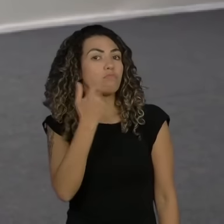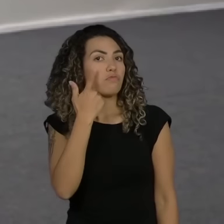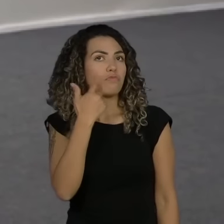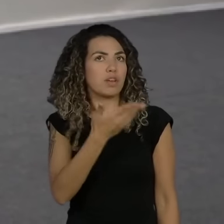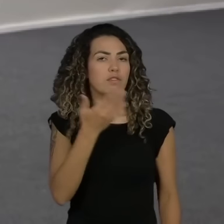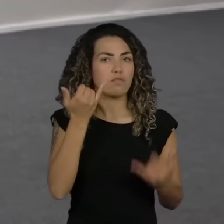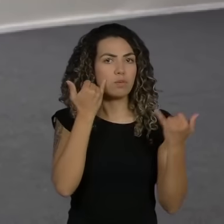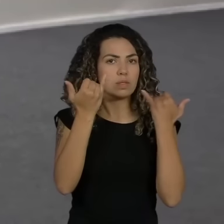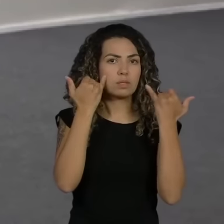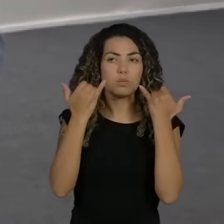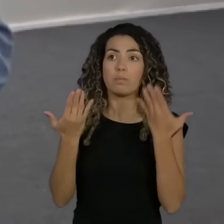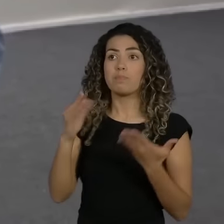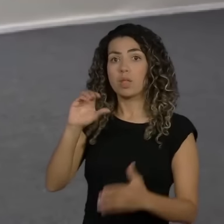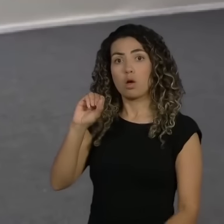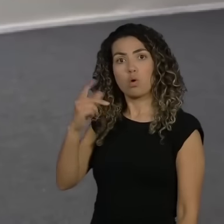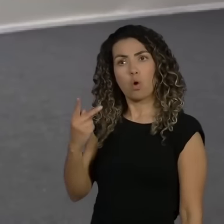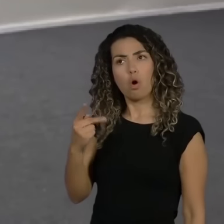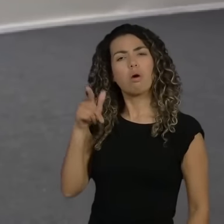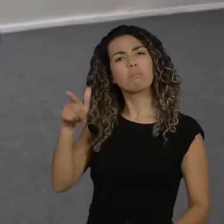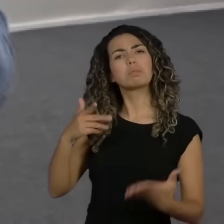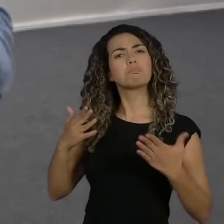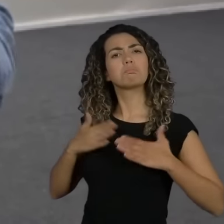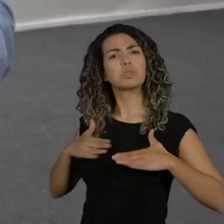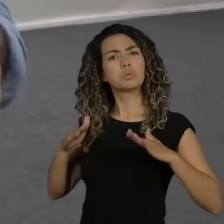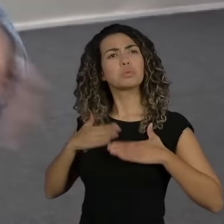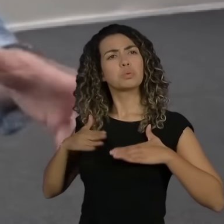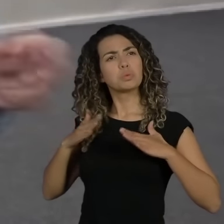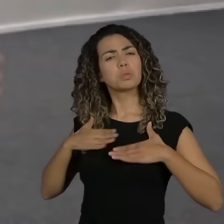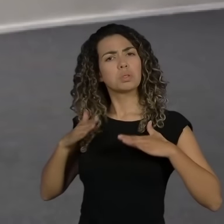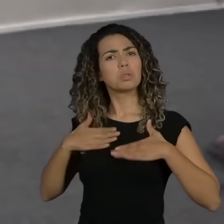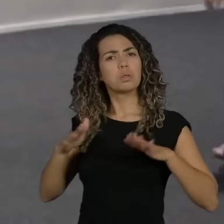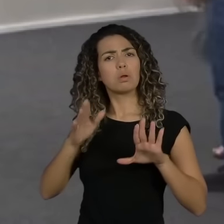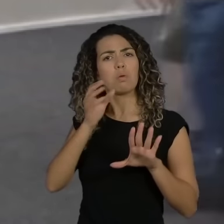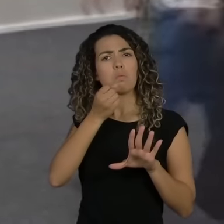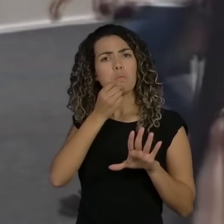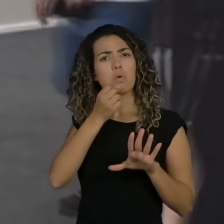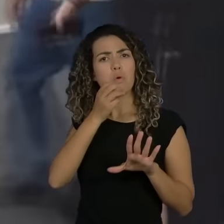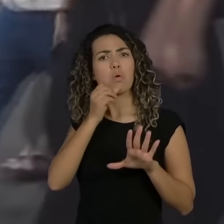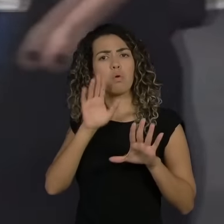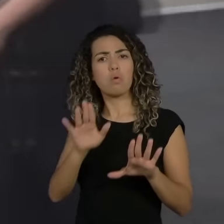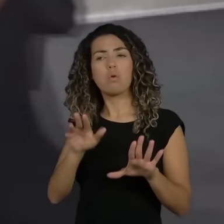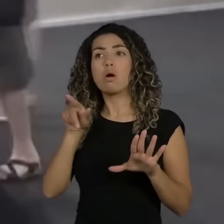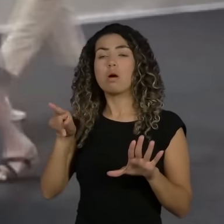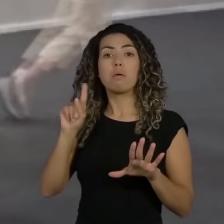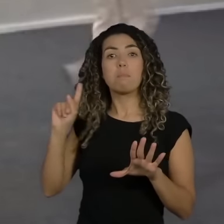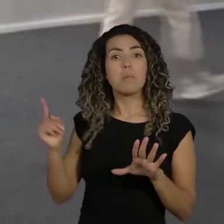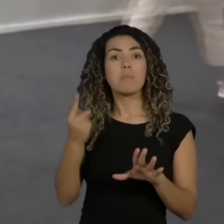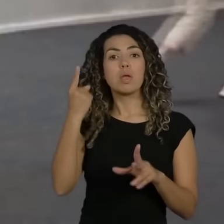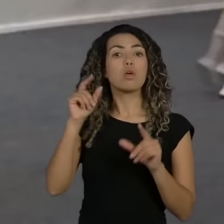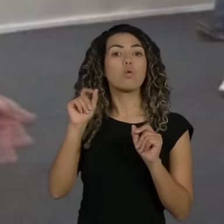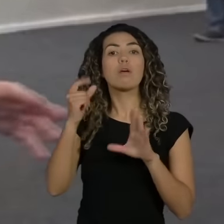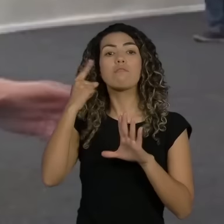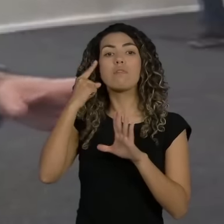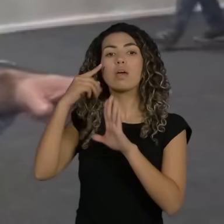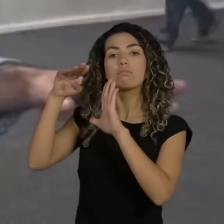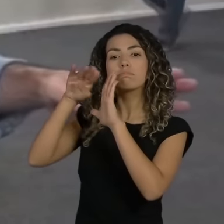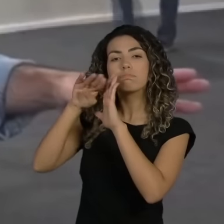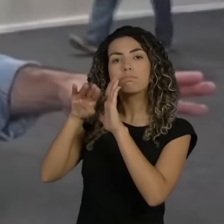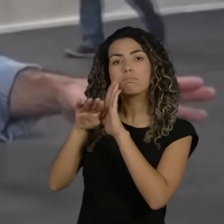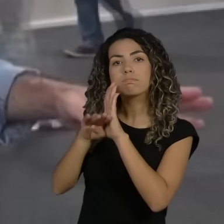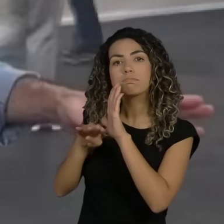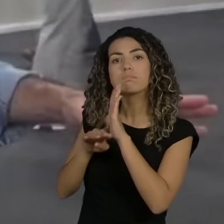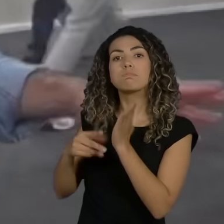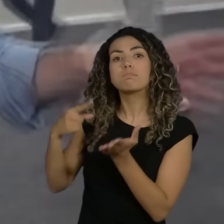A COP começou muito tranquila. A gente tinha um ponto ali inicial, que era a adoção de agenda, onde a confusão